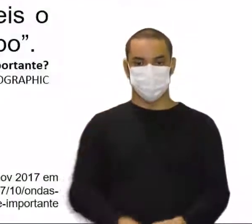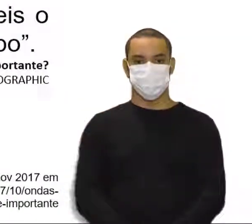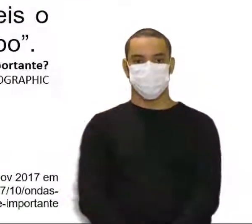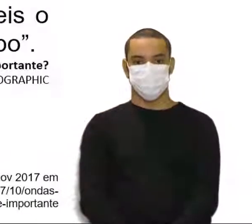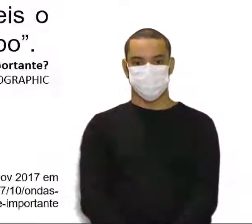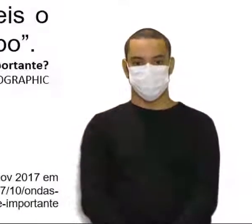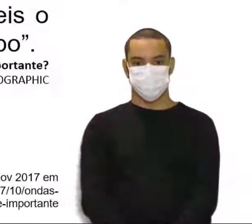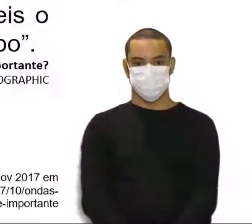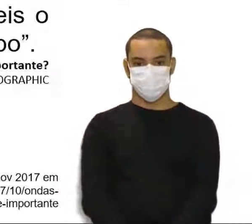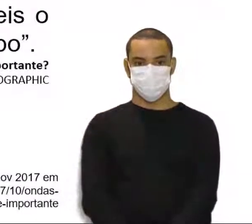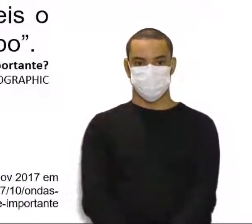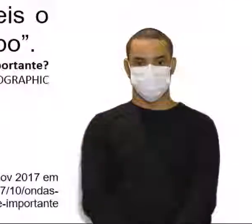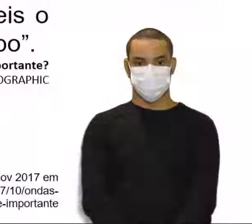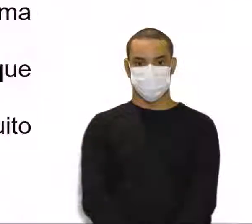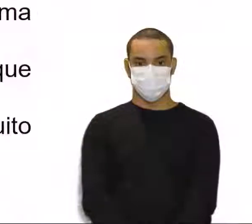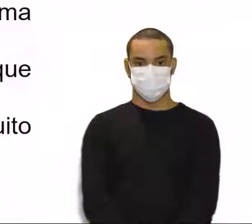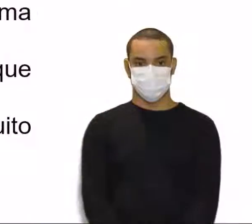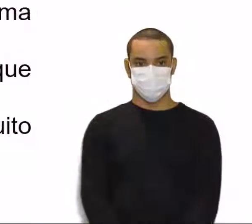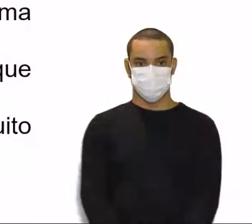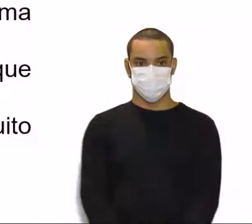aqui, pessoal, vamos ver o seguinte.